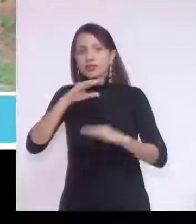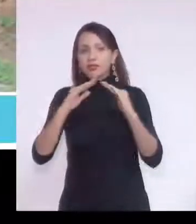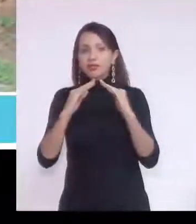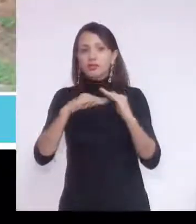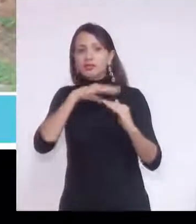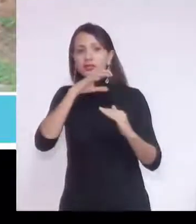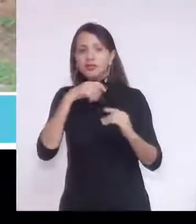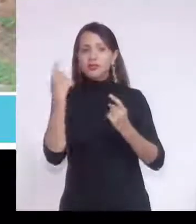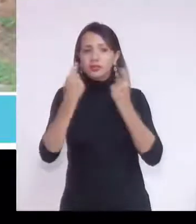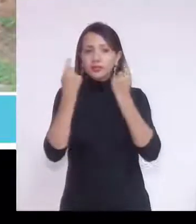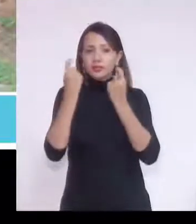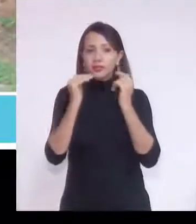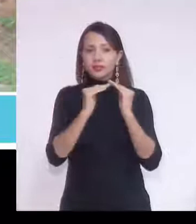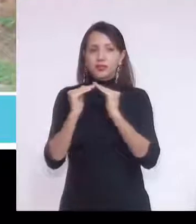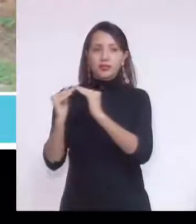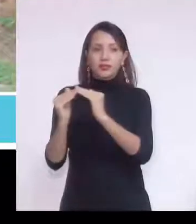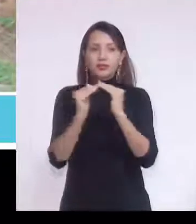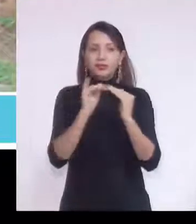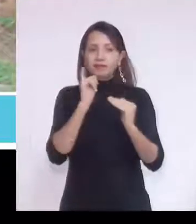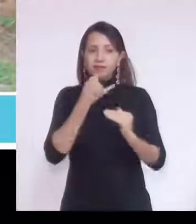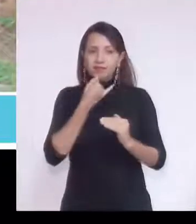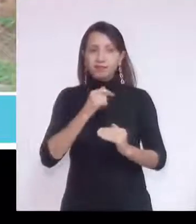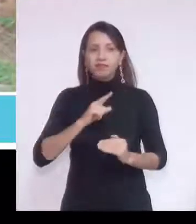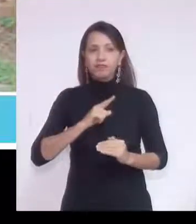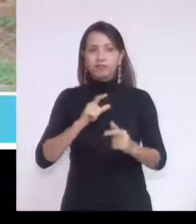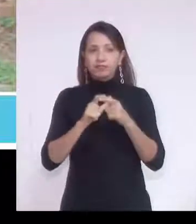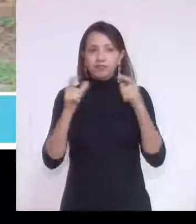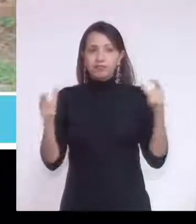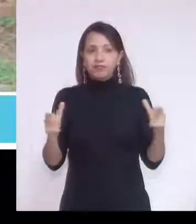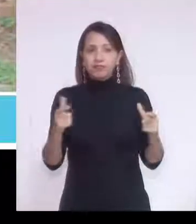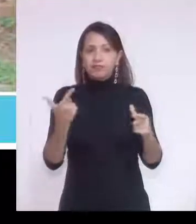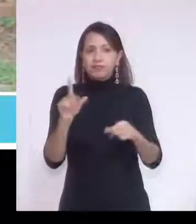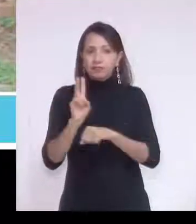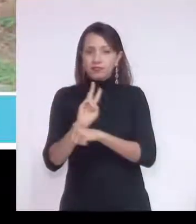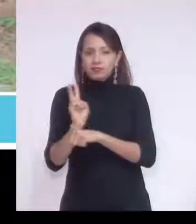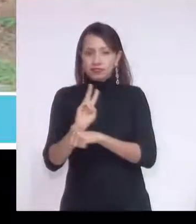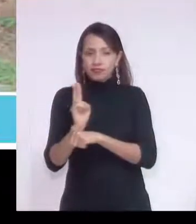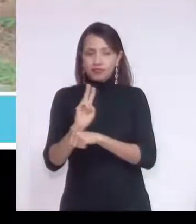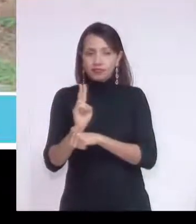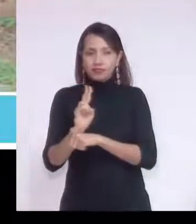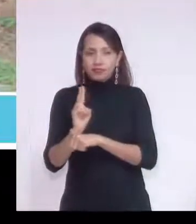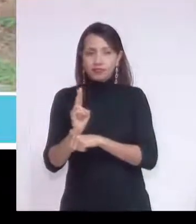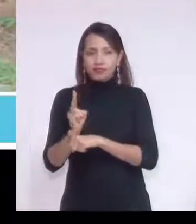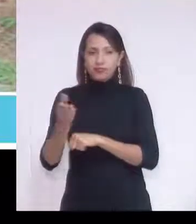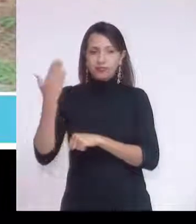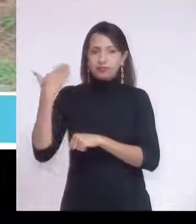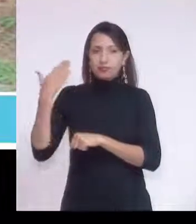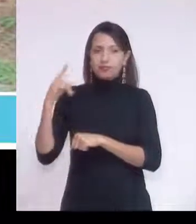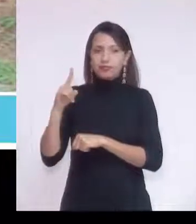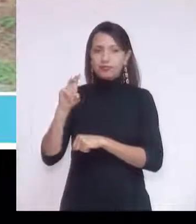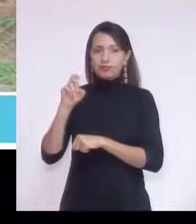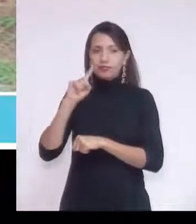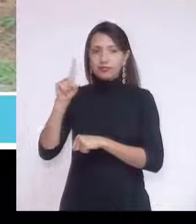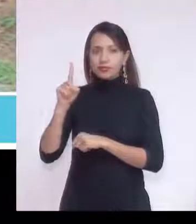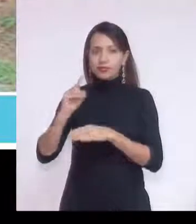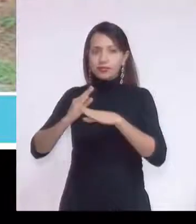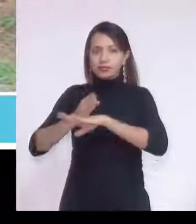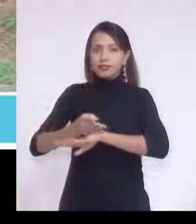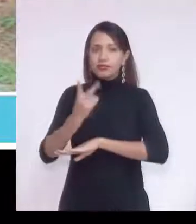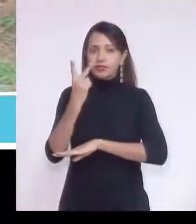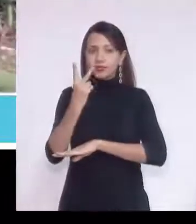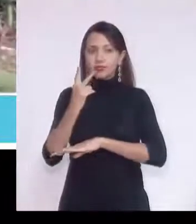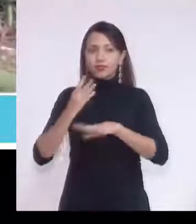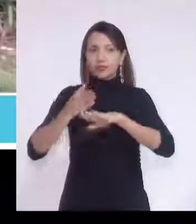de alguns vizinhos com, infelizmente, o alto índice de insegurança. Nos últimos 15 dias foram 2 casas invadidas, não